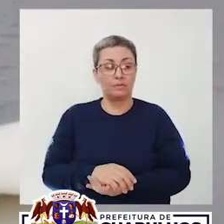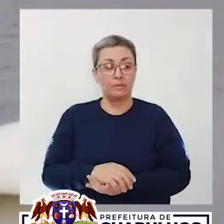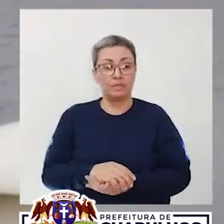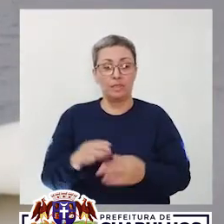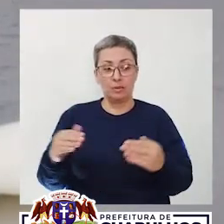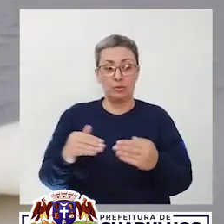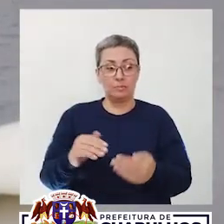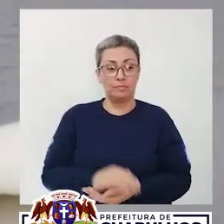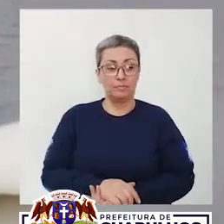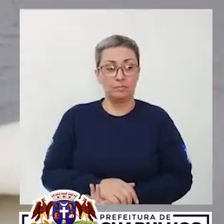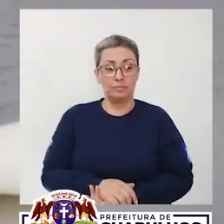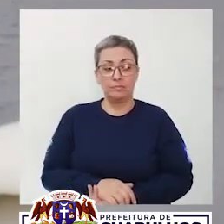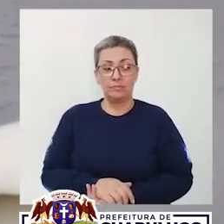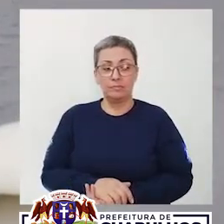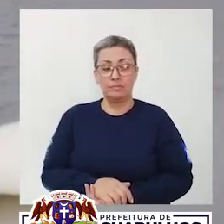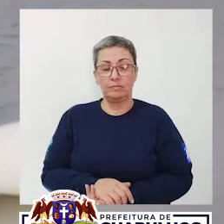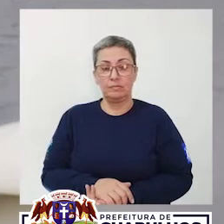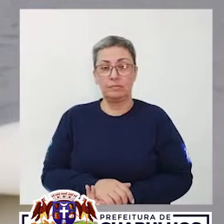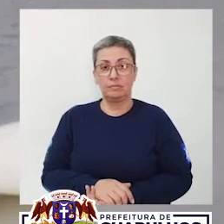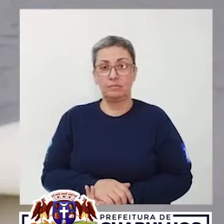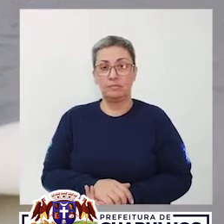E aqui assim ela não encolhe.